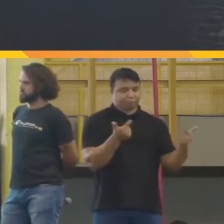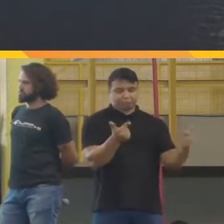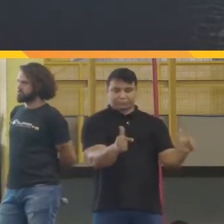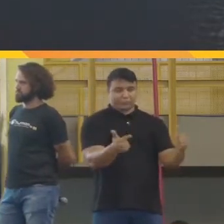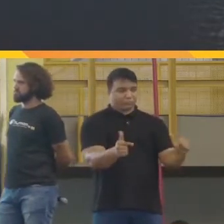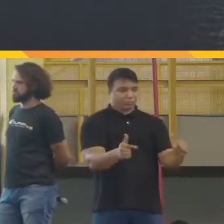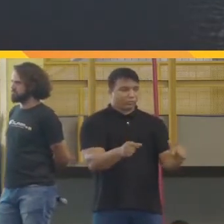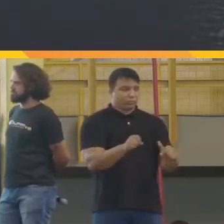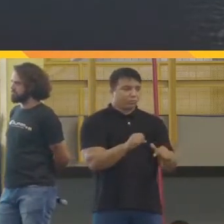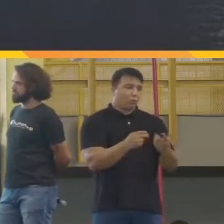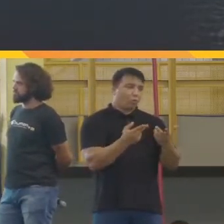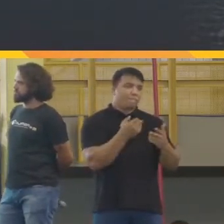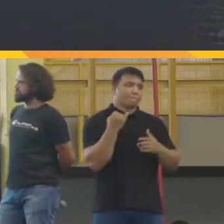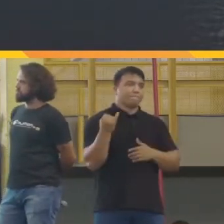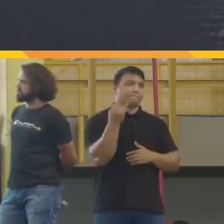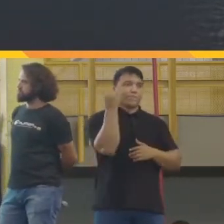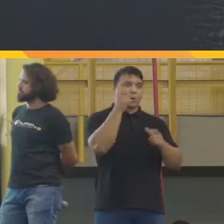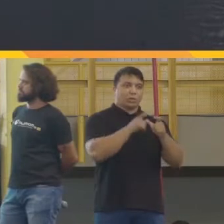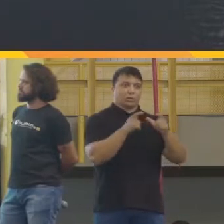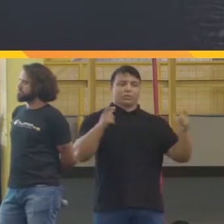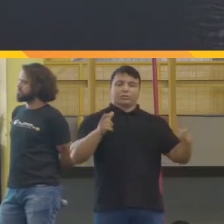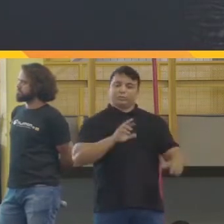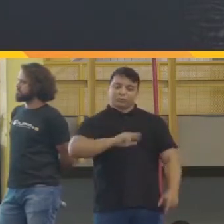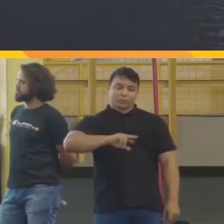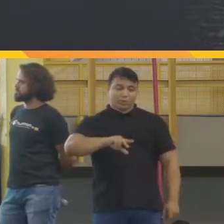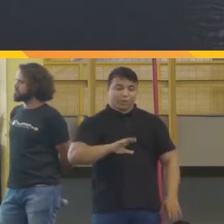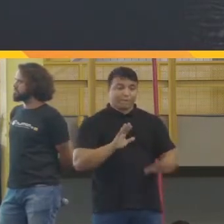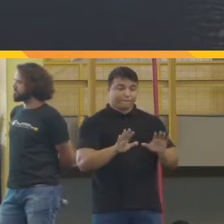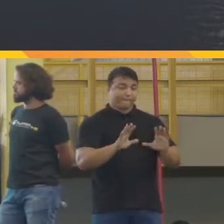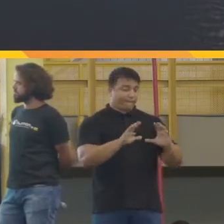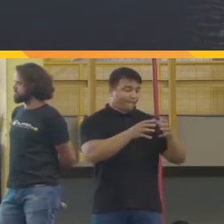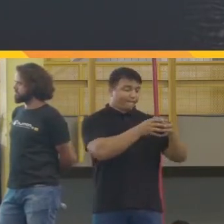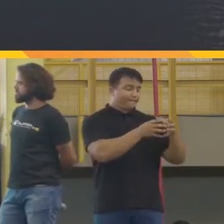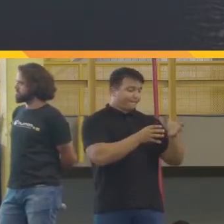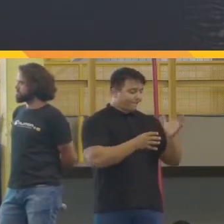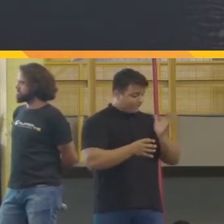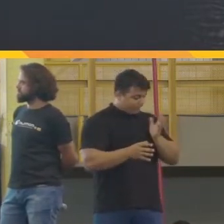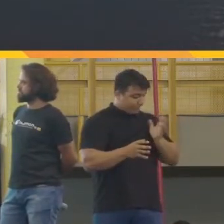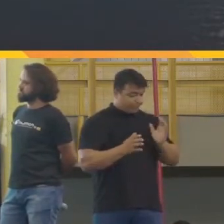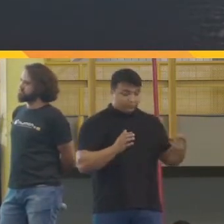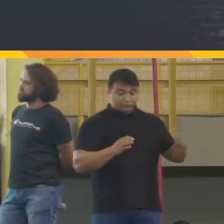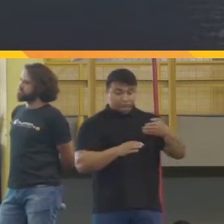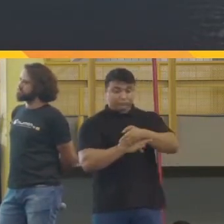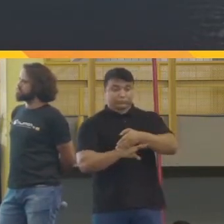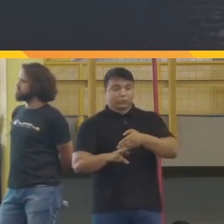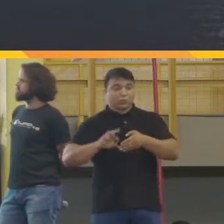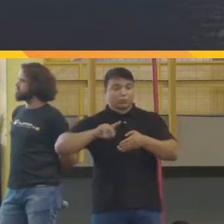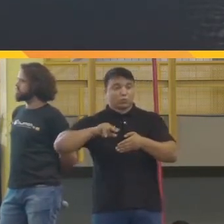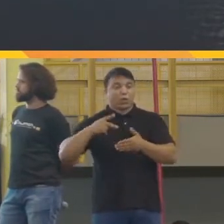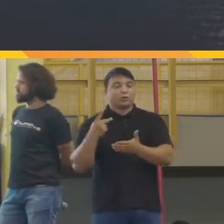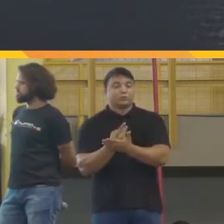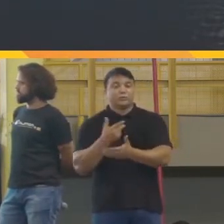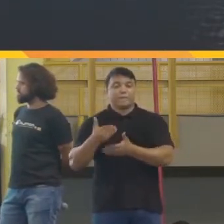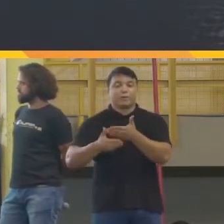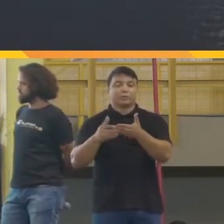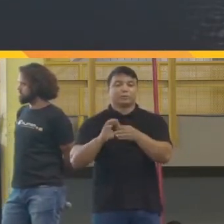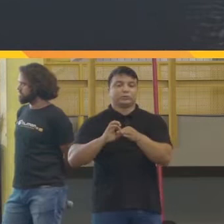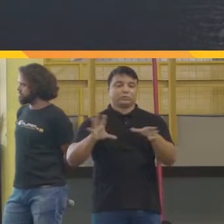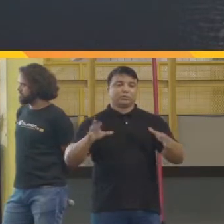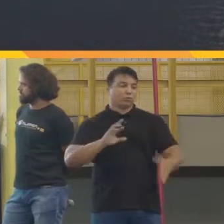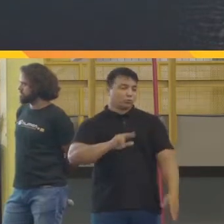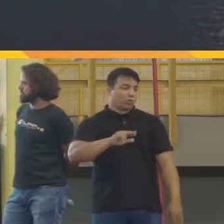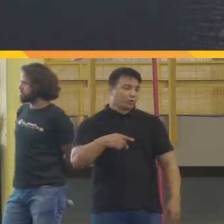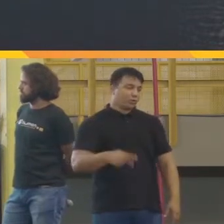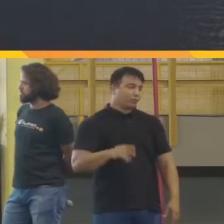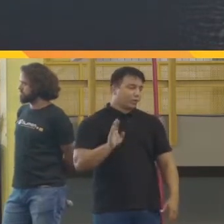pelo menos não significativa, e a vinda da corte, o que ela trouxe, não causou esse tipo de revolta,